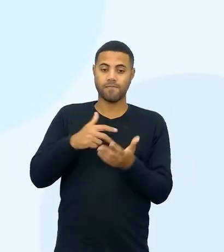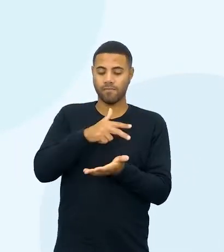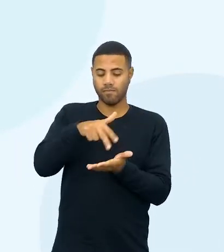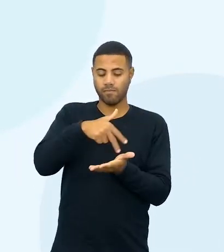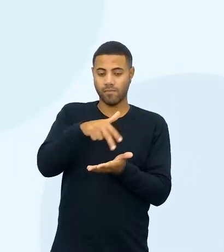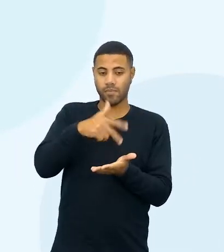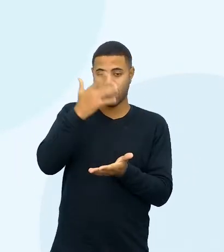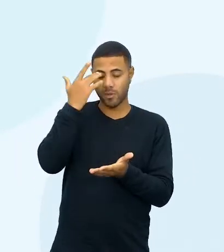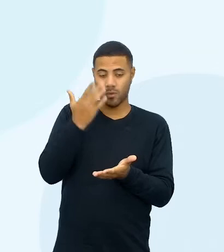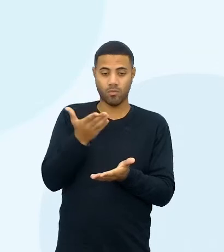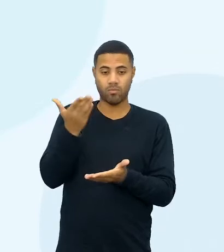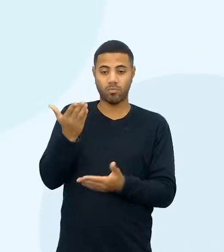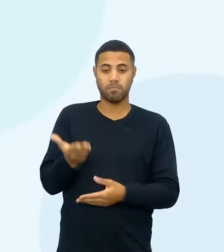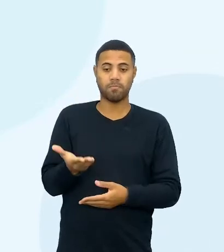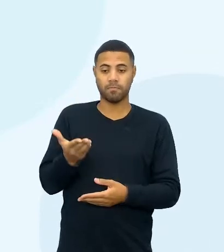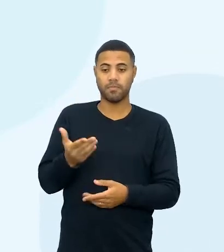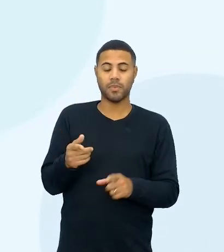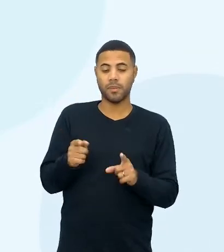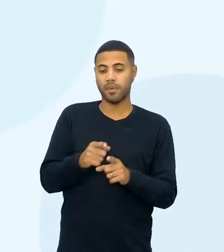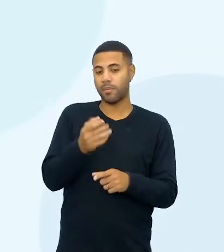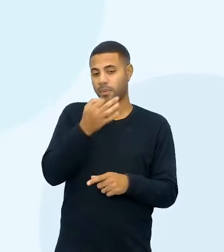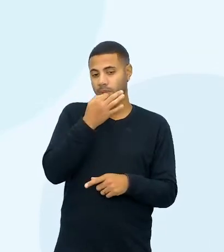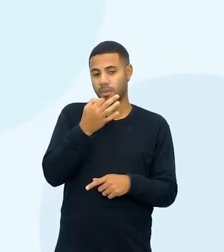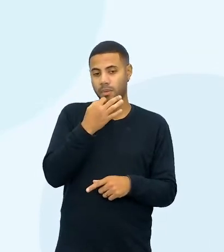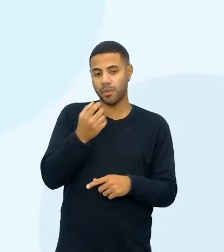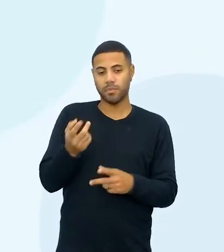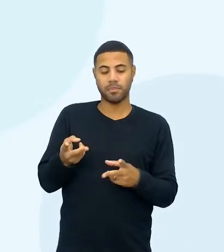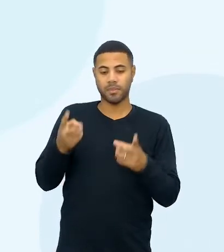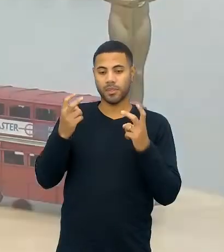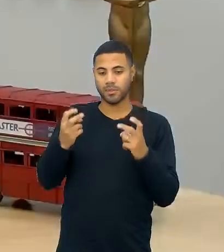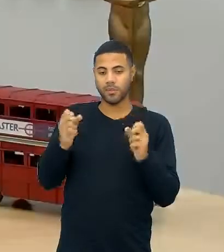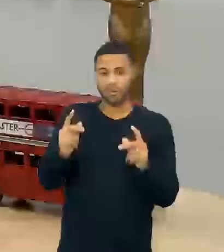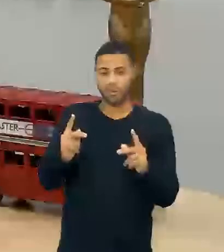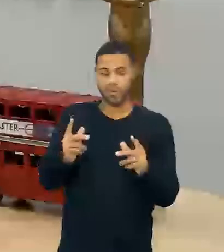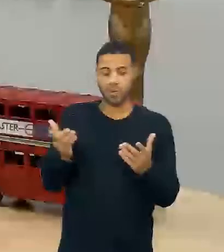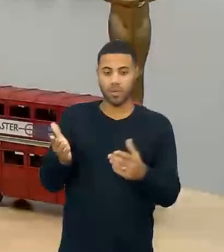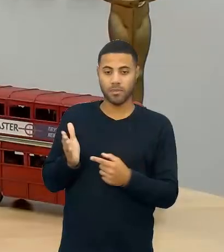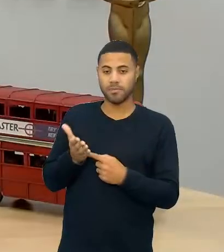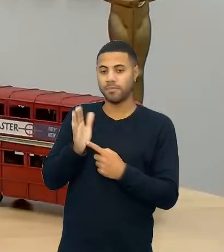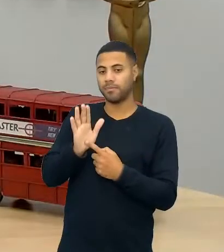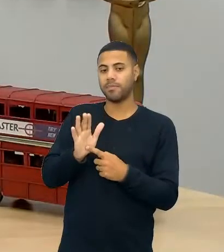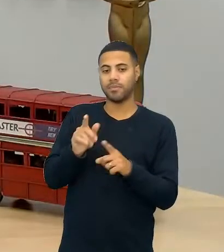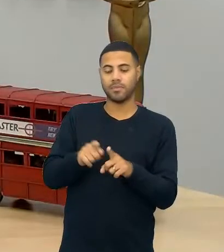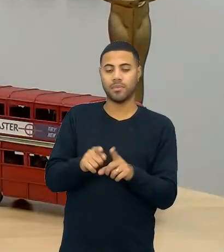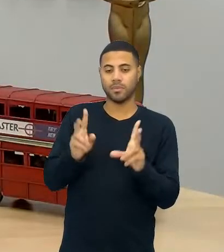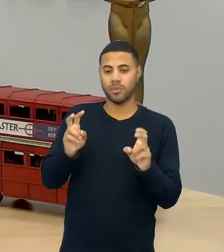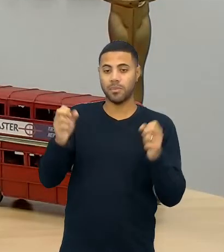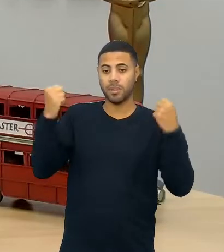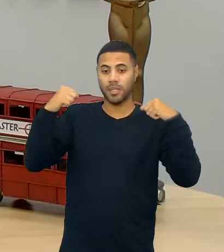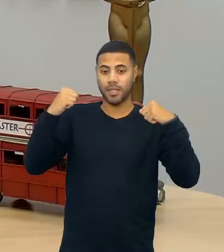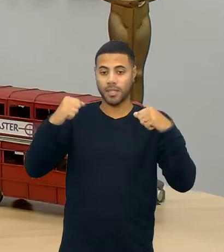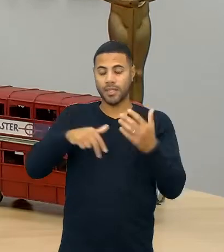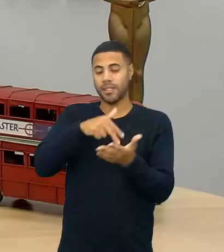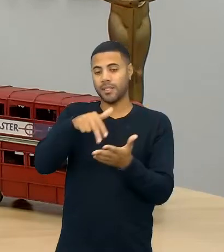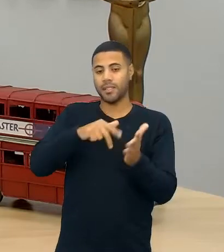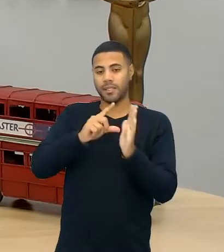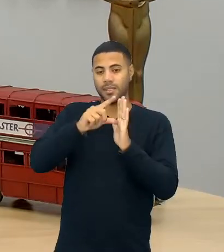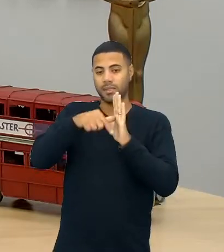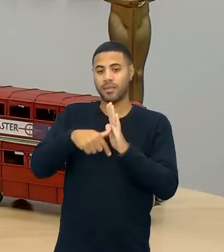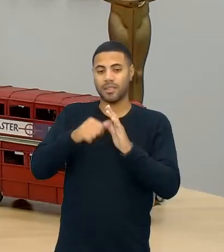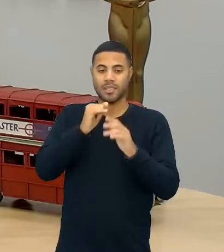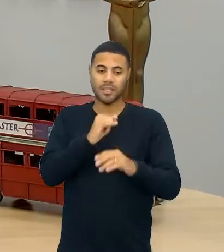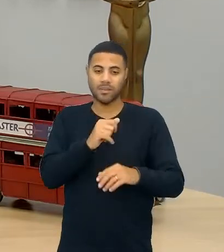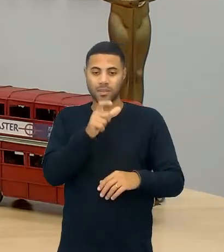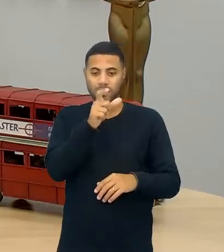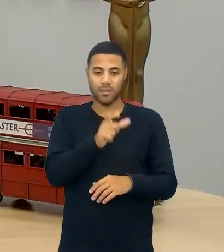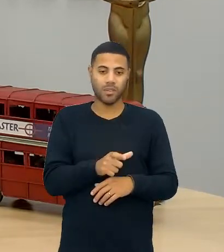de um atleta falando e comentando alguma coisa, só para a gente relembrar. Perfeito. A gente vai citar alguma coisa da ginástica e depois a gente vai fazer um se você